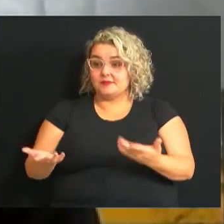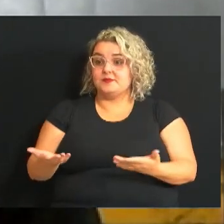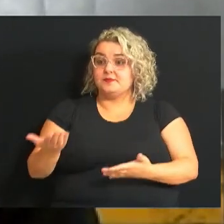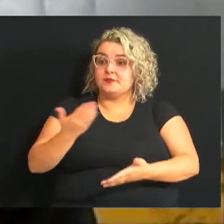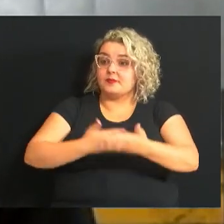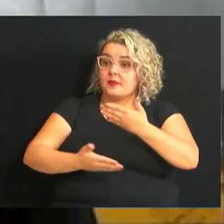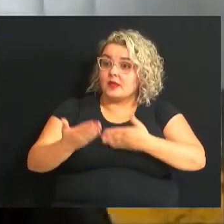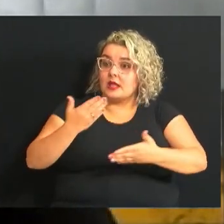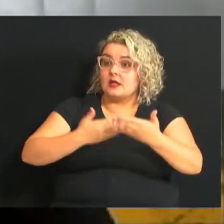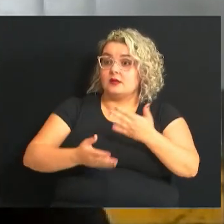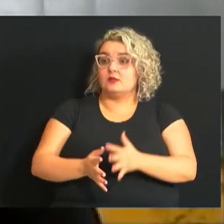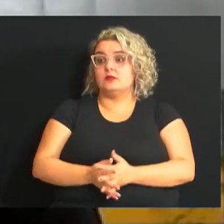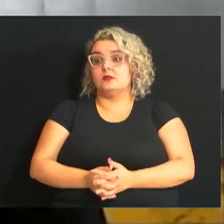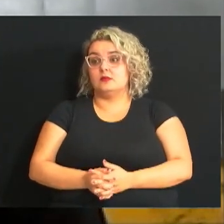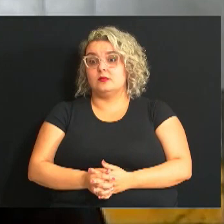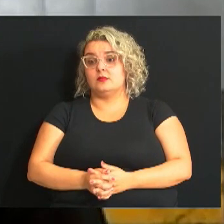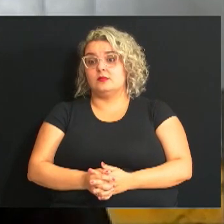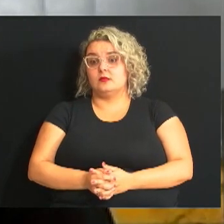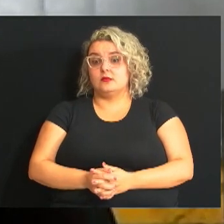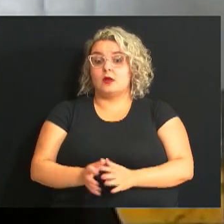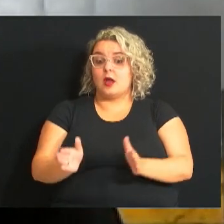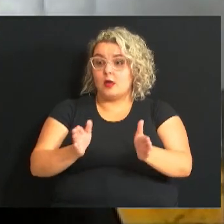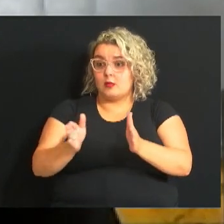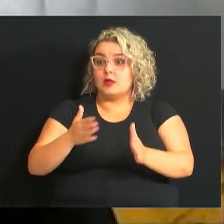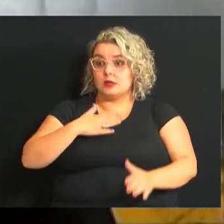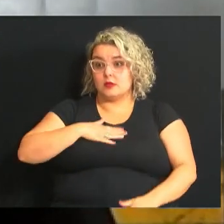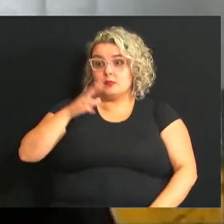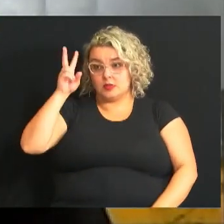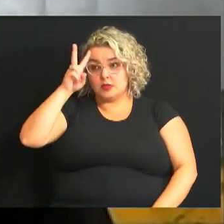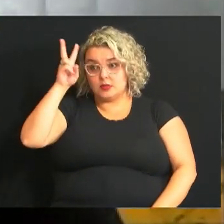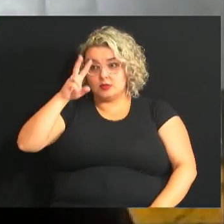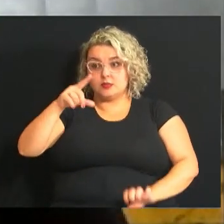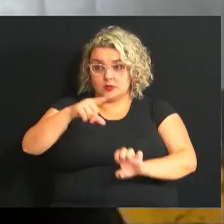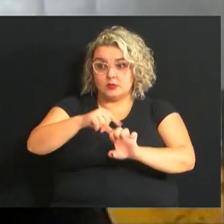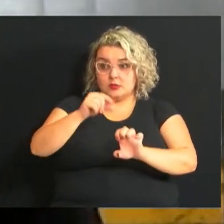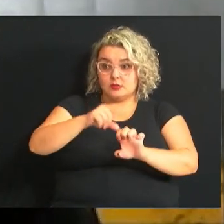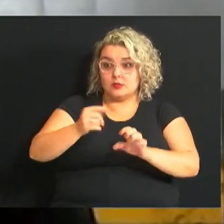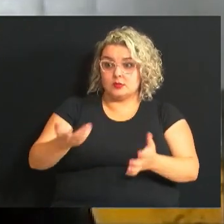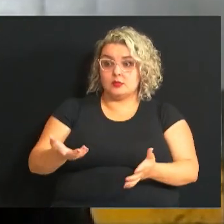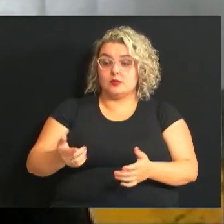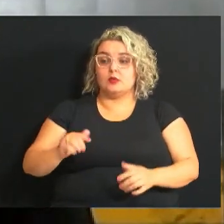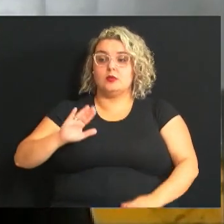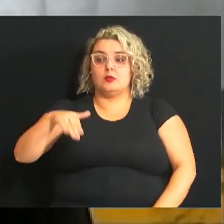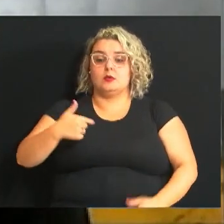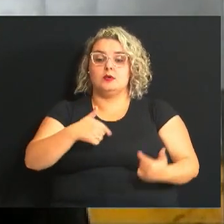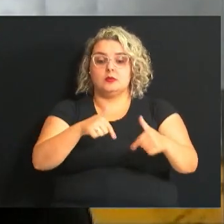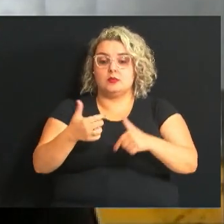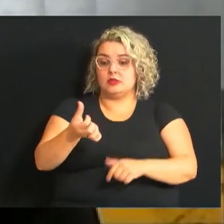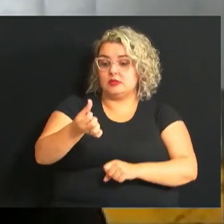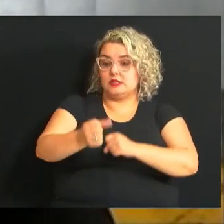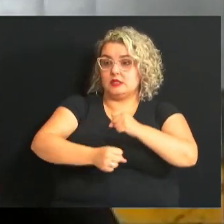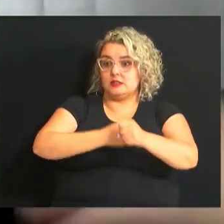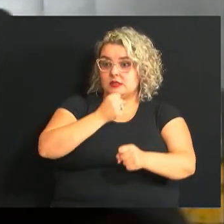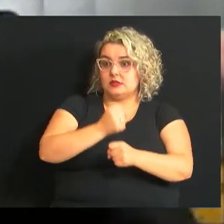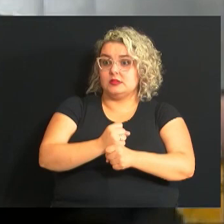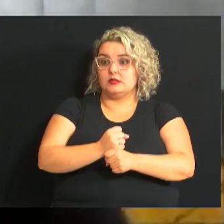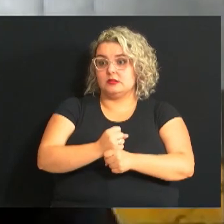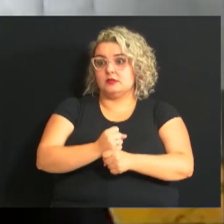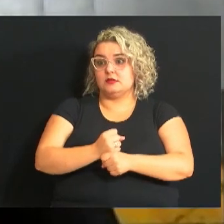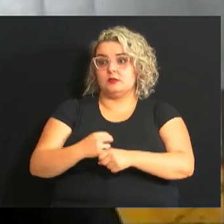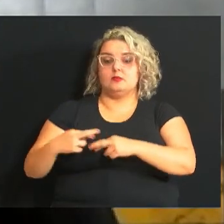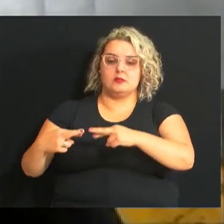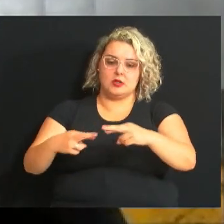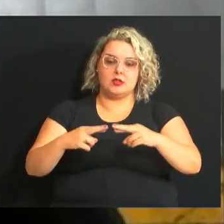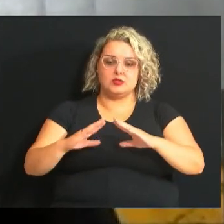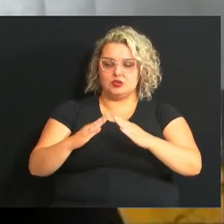ali um pedaço da minha história ali no empreendedorismo, né? Quando eu trabalhei 6 anos numa rede de escolas de inglês, estava num